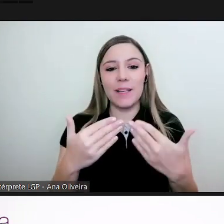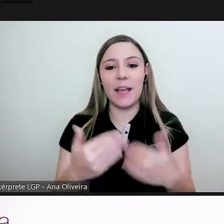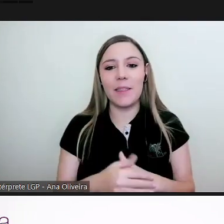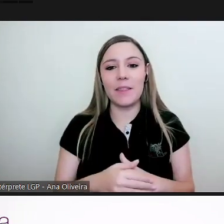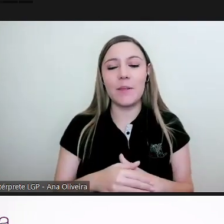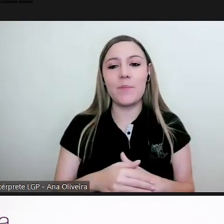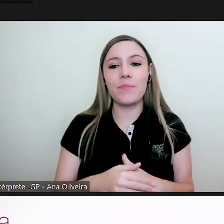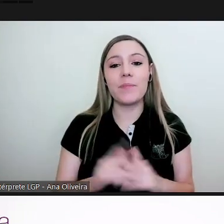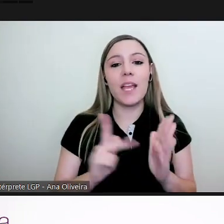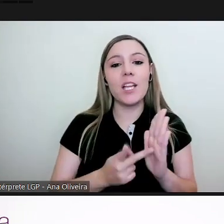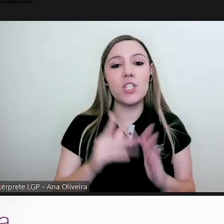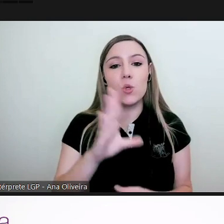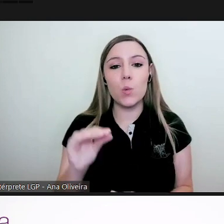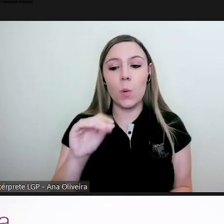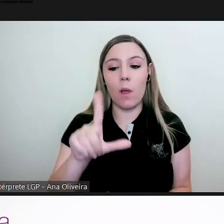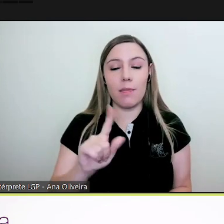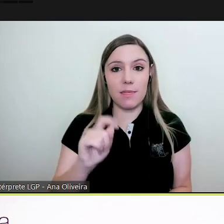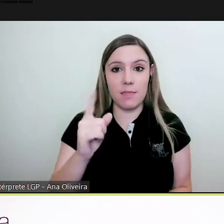questão original,